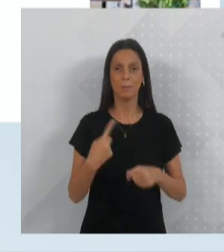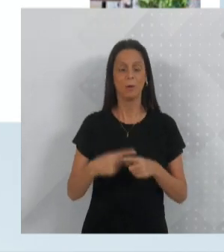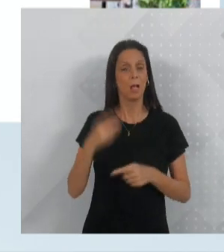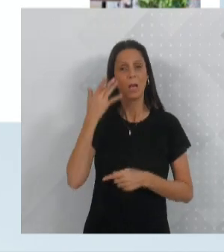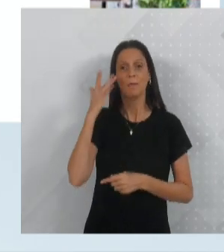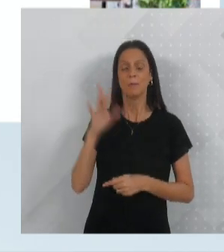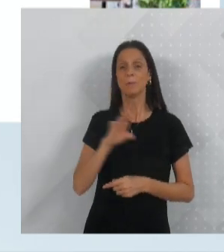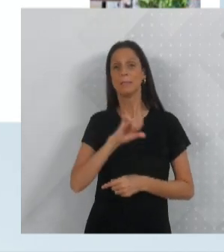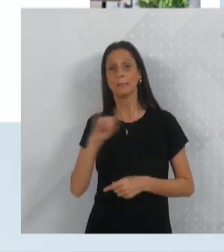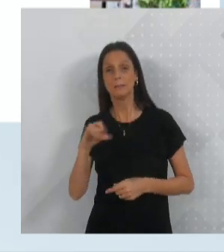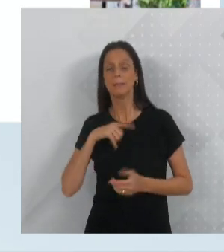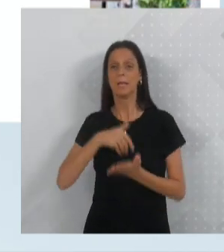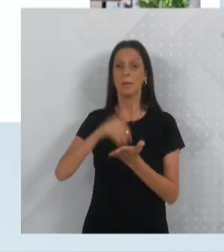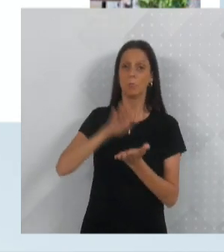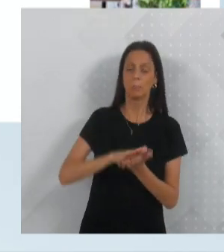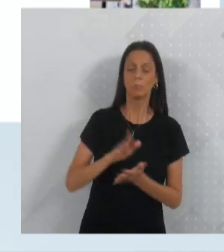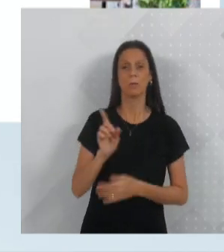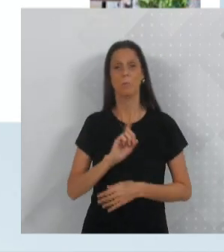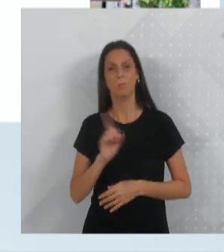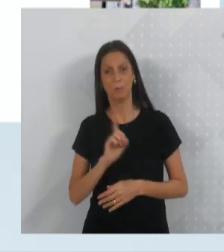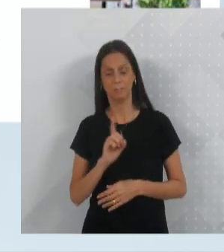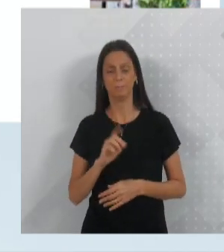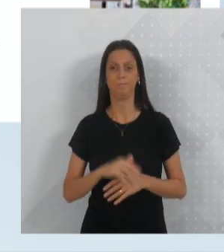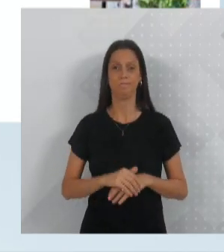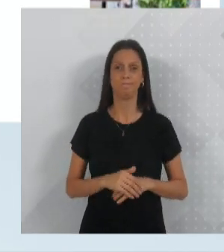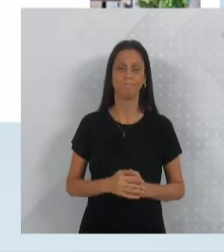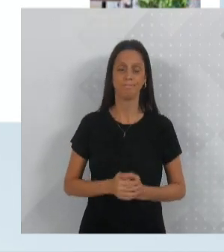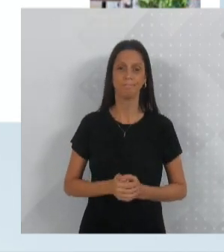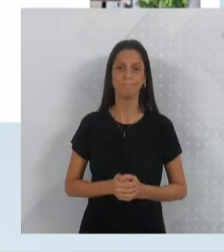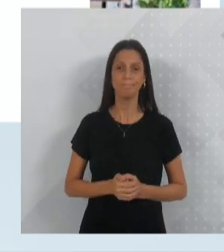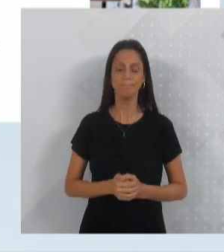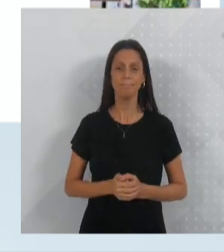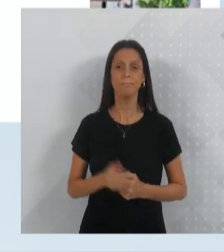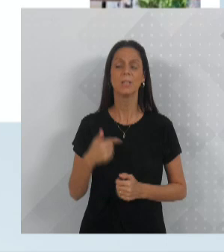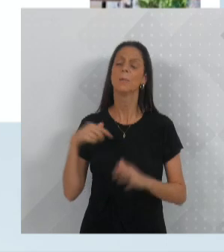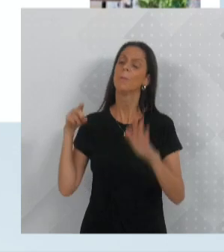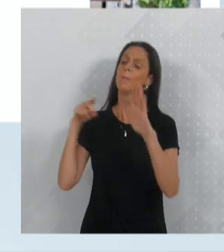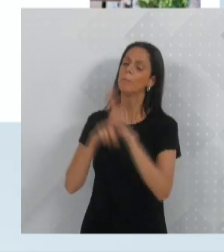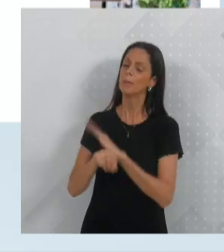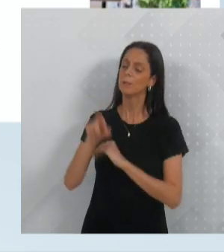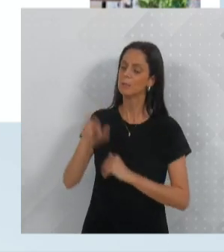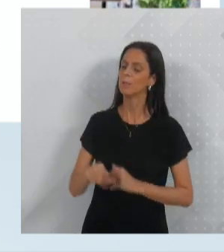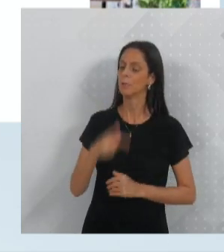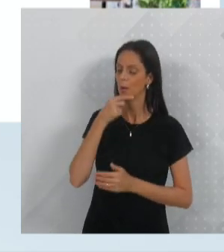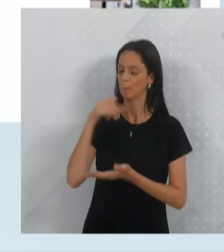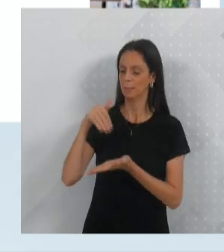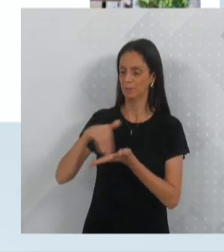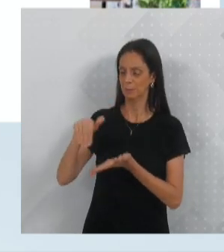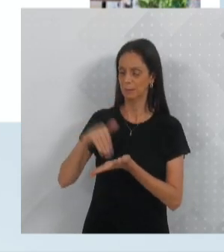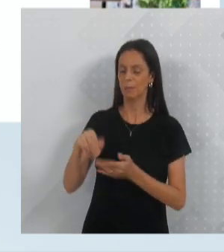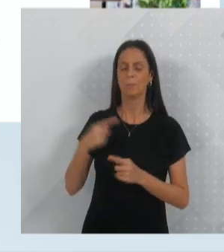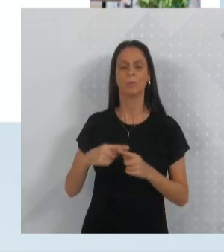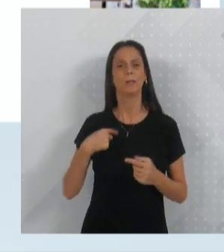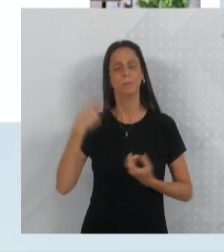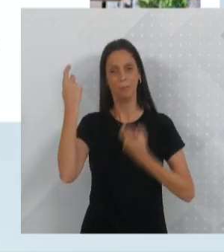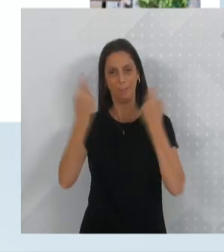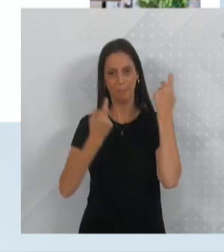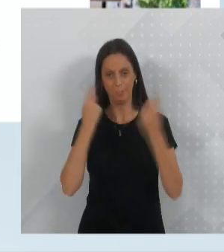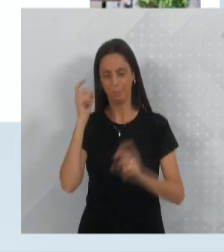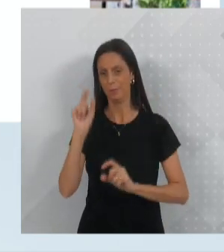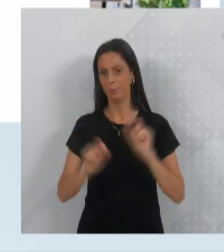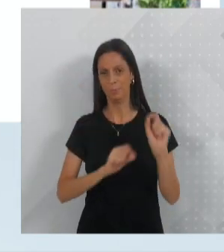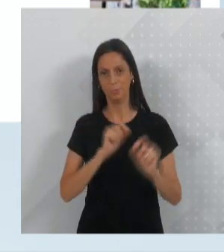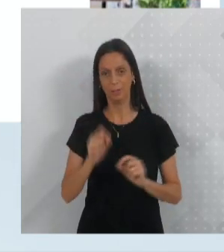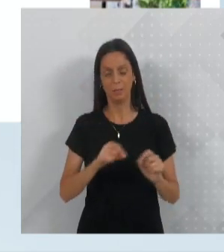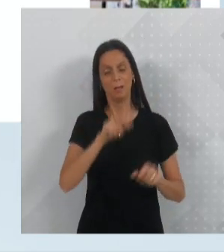saber desta informação eu questionei o secretário porque a minha preocupação maior é